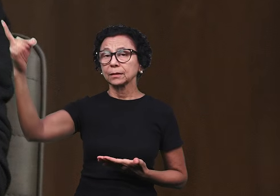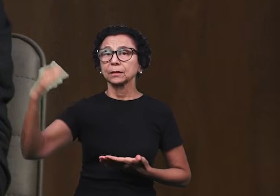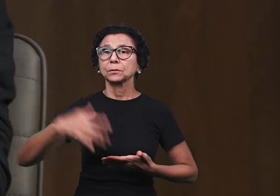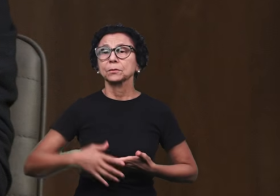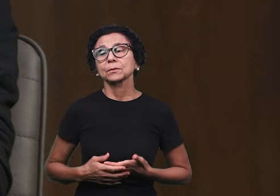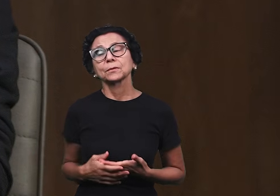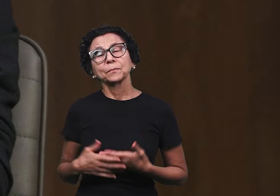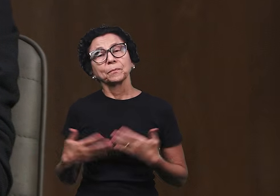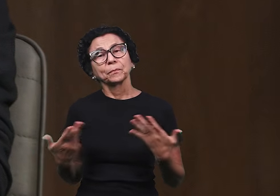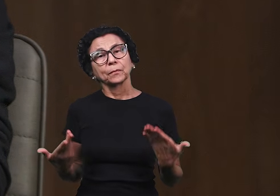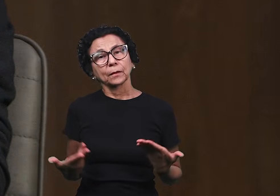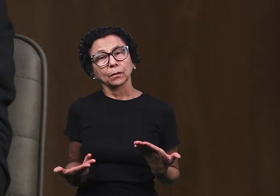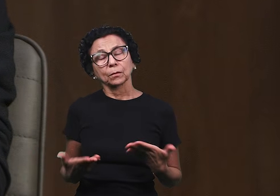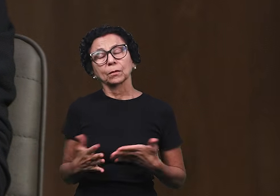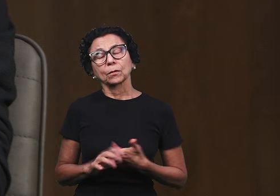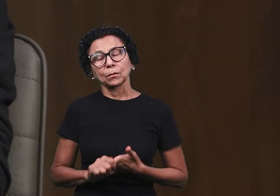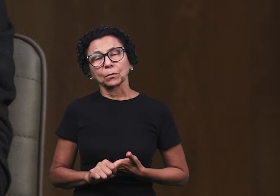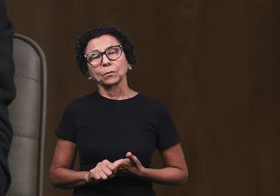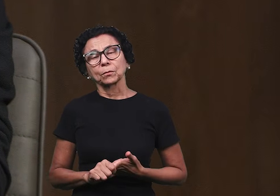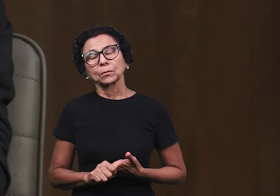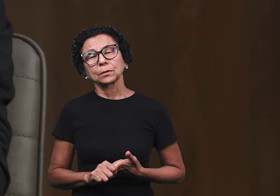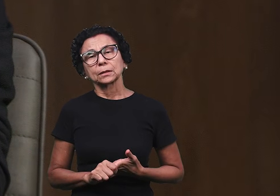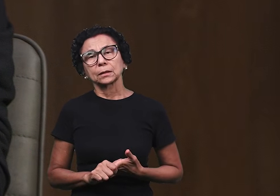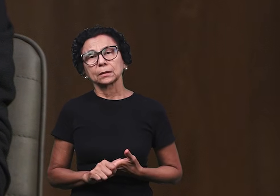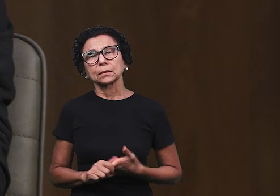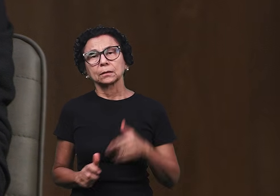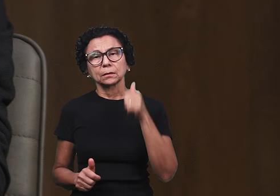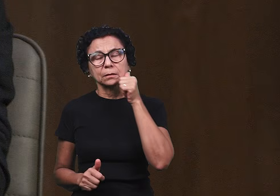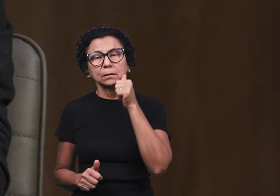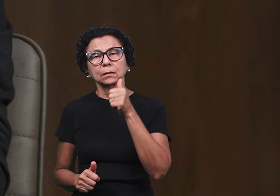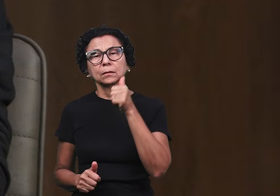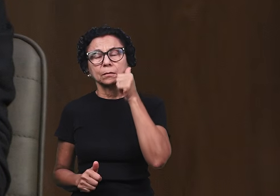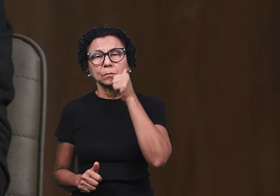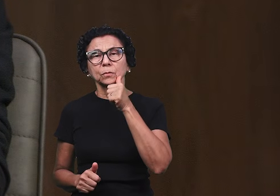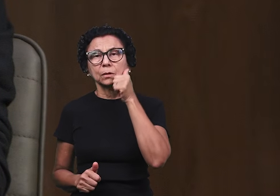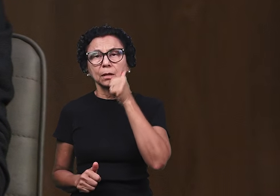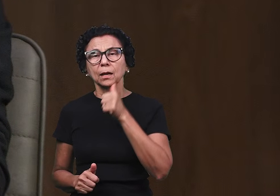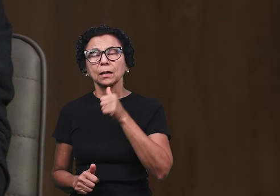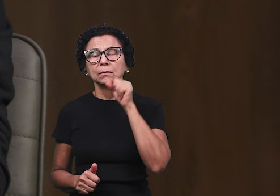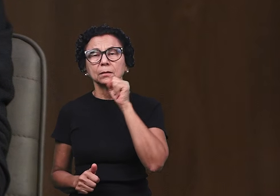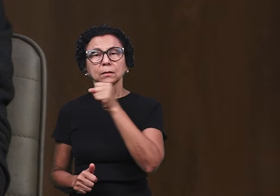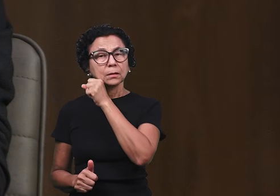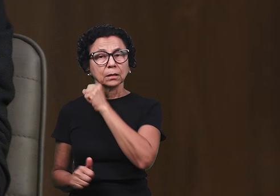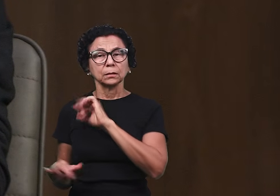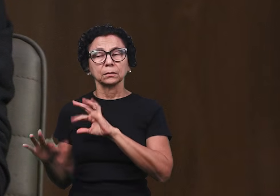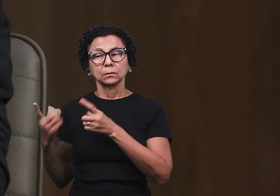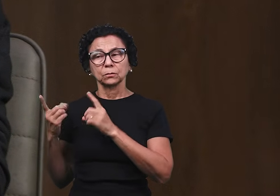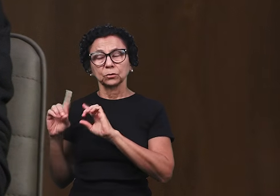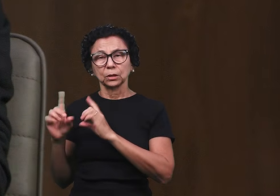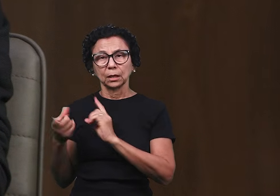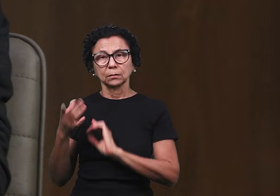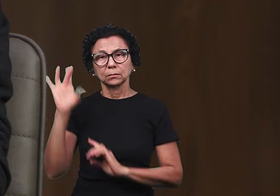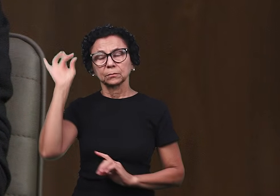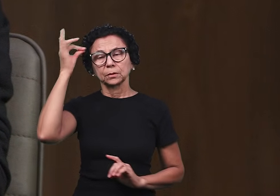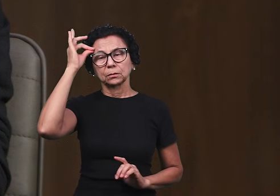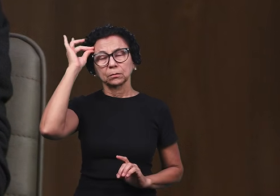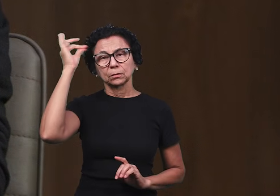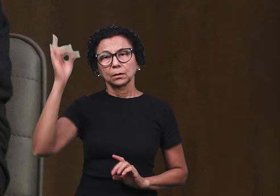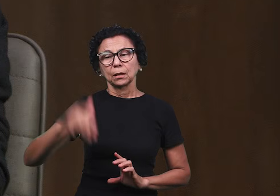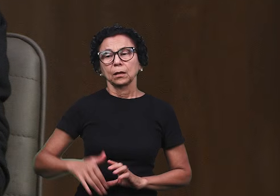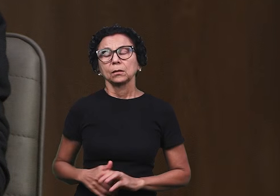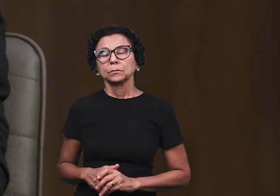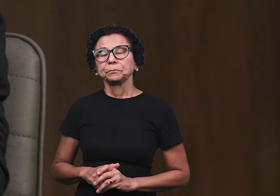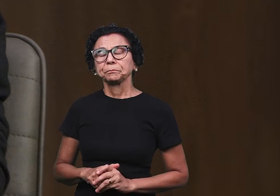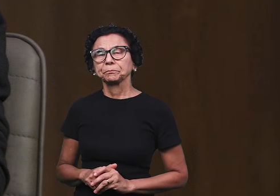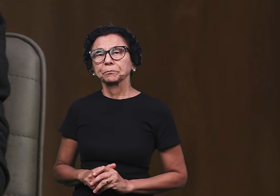profeta, agora a conversa ficou espiritual, né, dentro dessa caráter espiritual. E aí no versículo